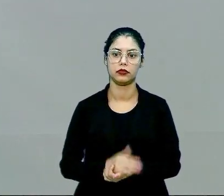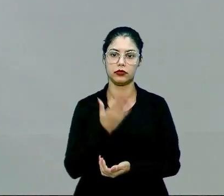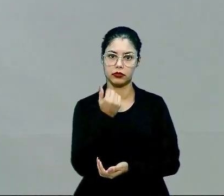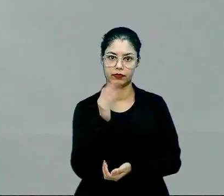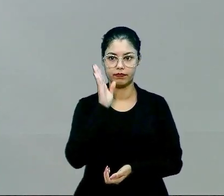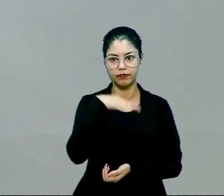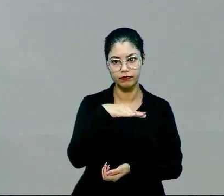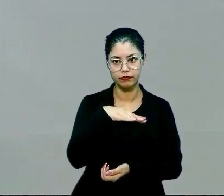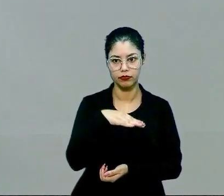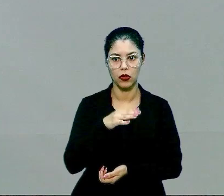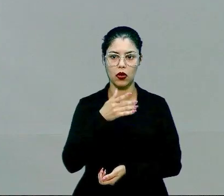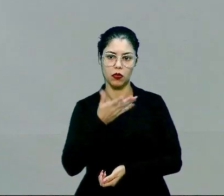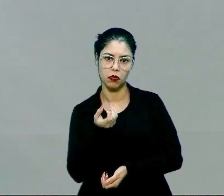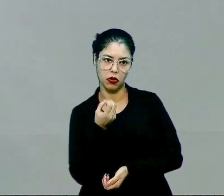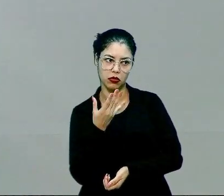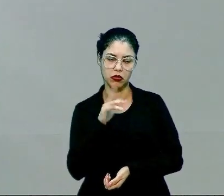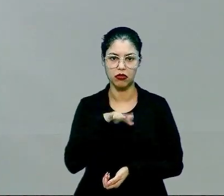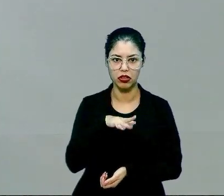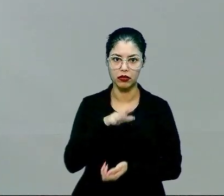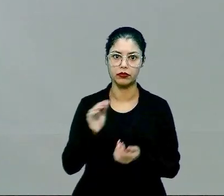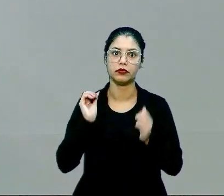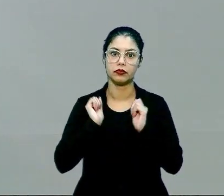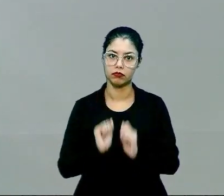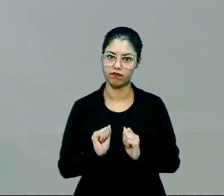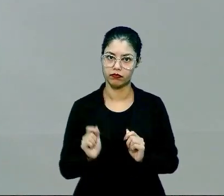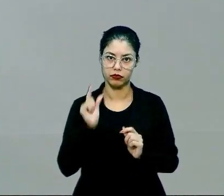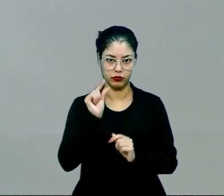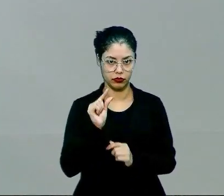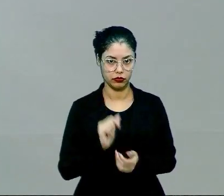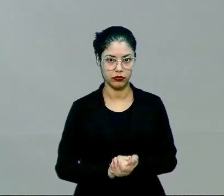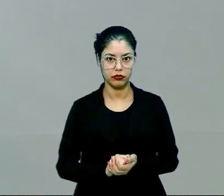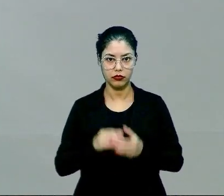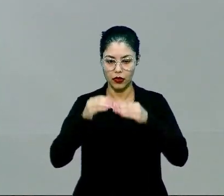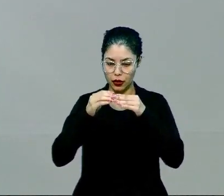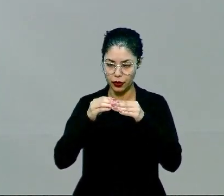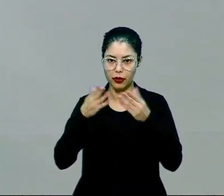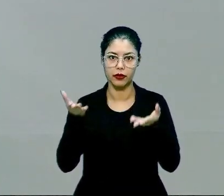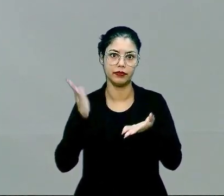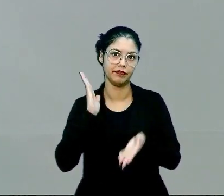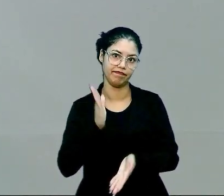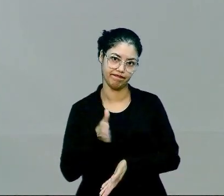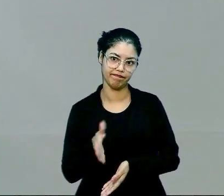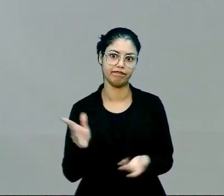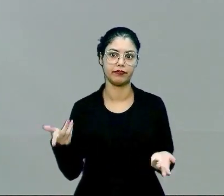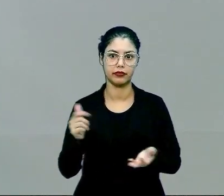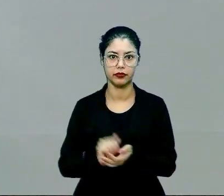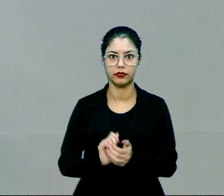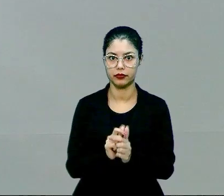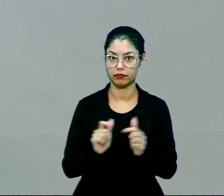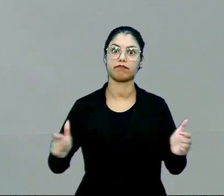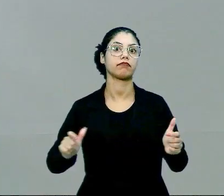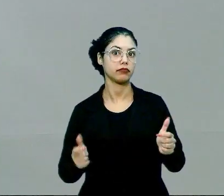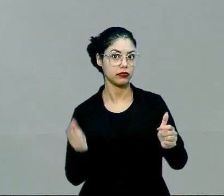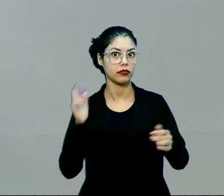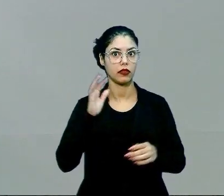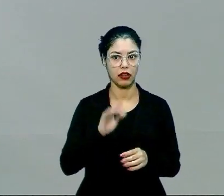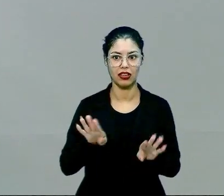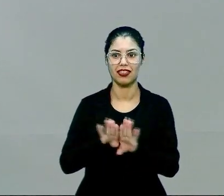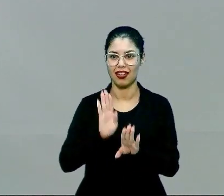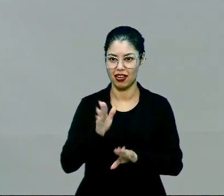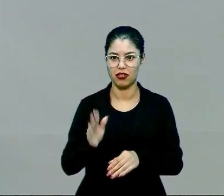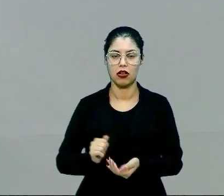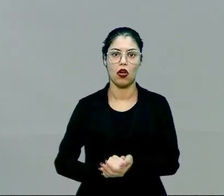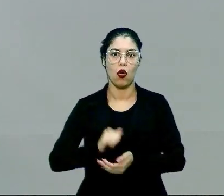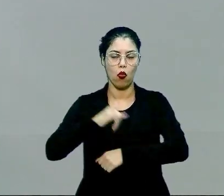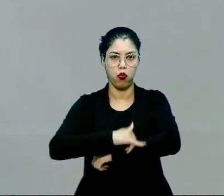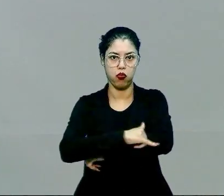comendo mal, ela está comendo muito, ela está comendo pouco, ela pode até comer pouco, mas se for um hambúrguer, já bateu ali uma cota excessiva de calorias. Então é